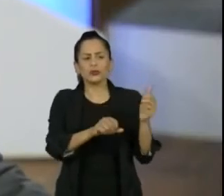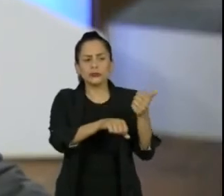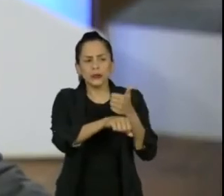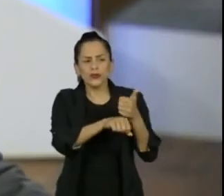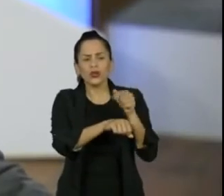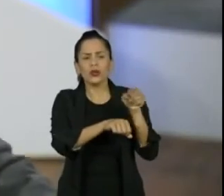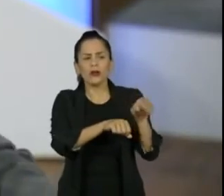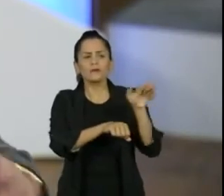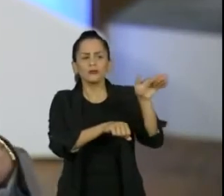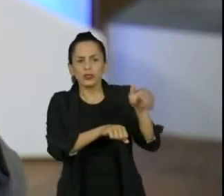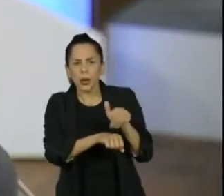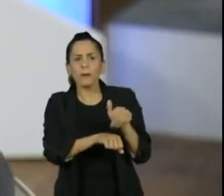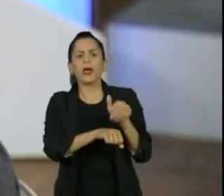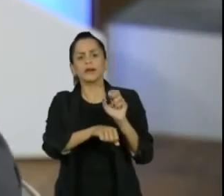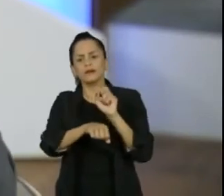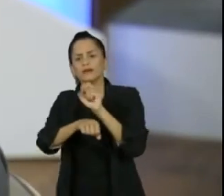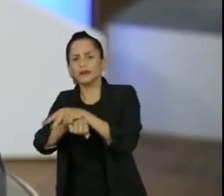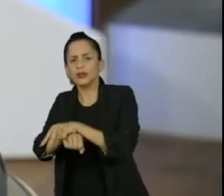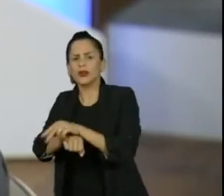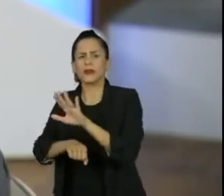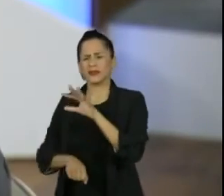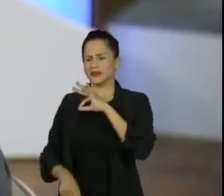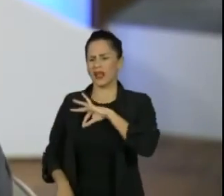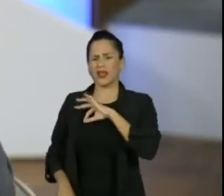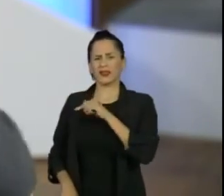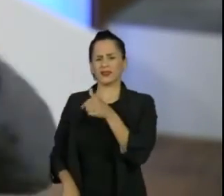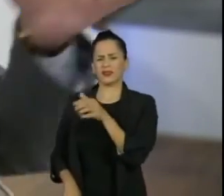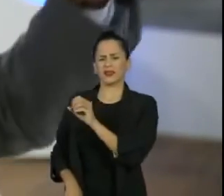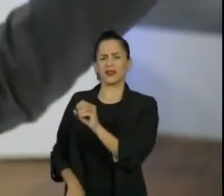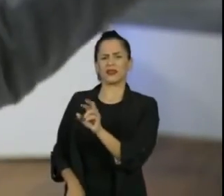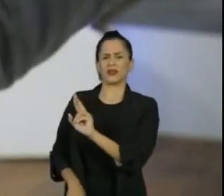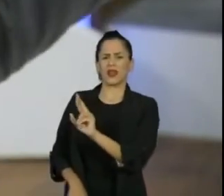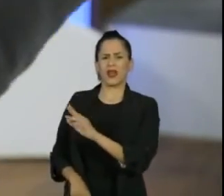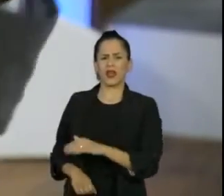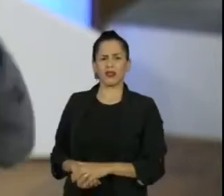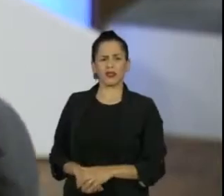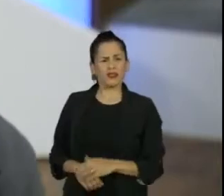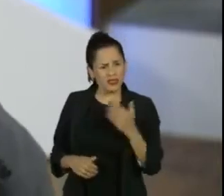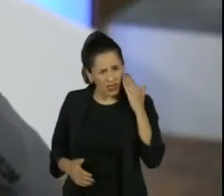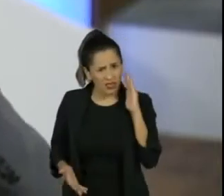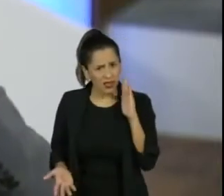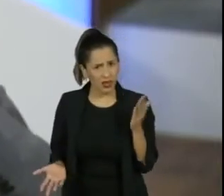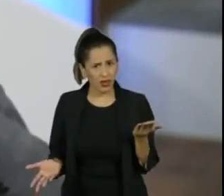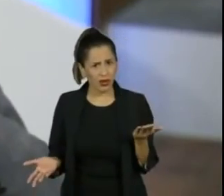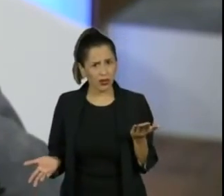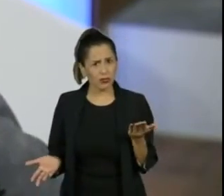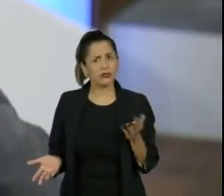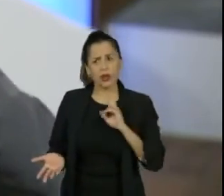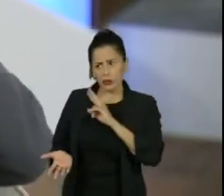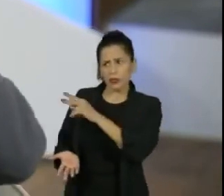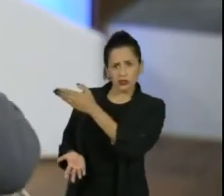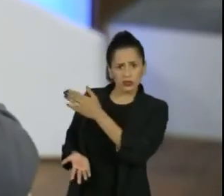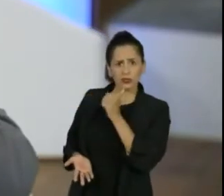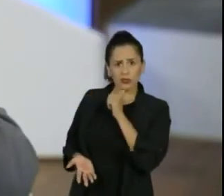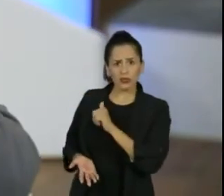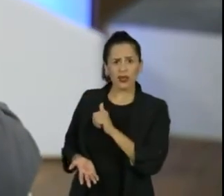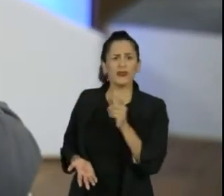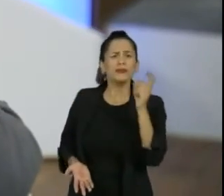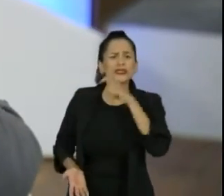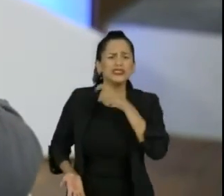empregados. É isso que eu falo, entendeu? Foi a resposta que eu dei para a Carolina. É